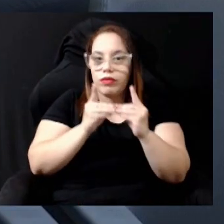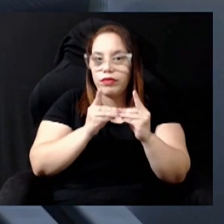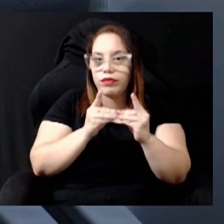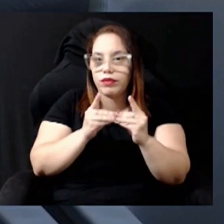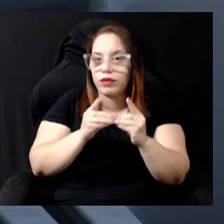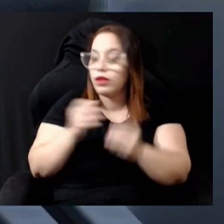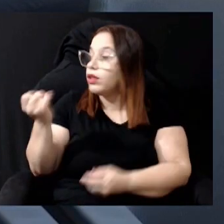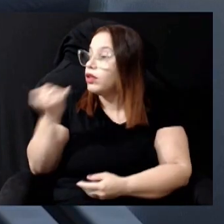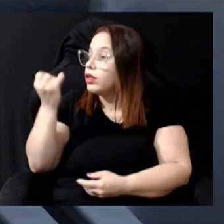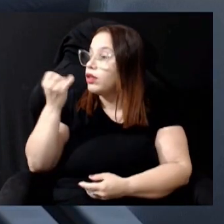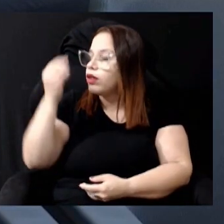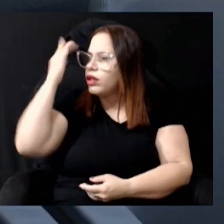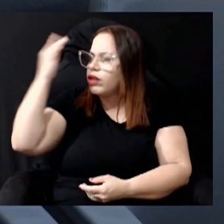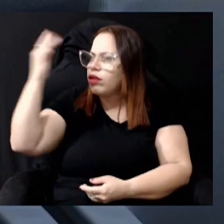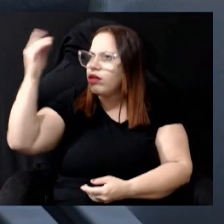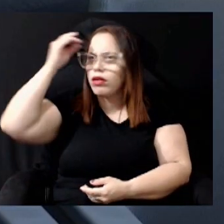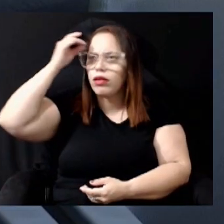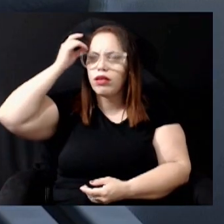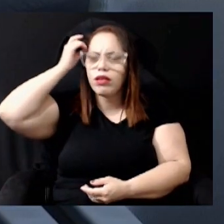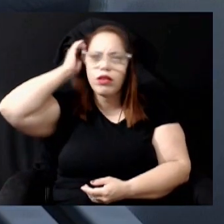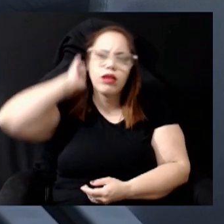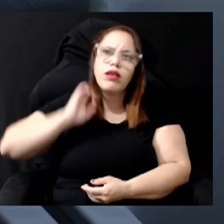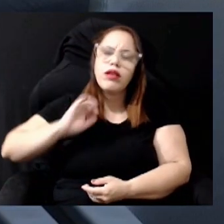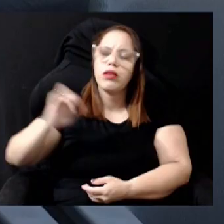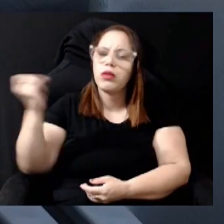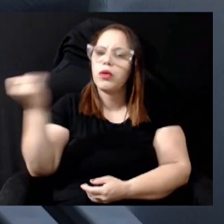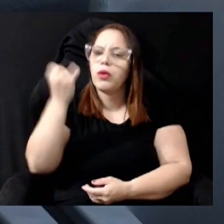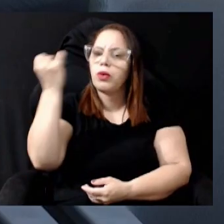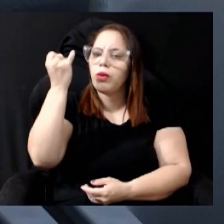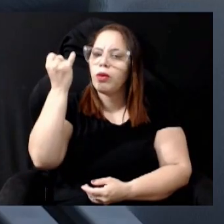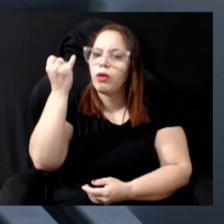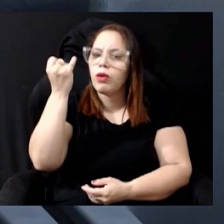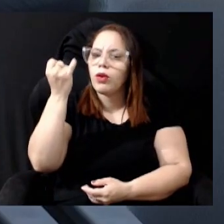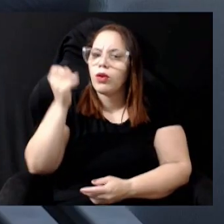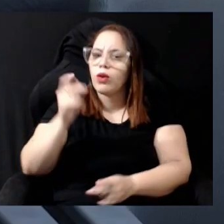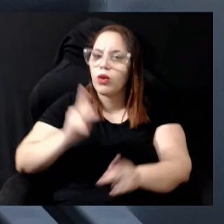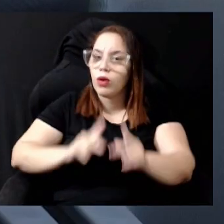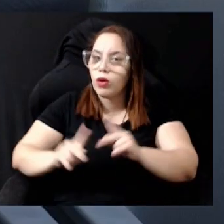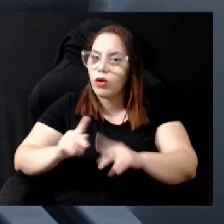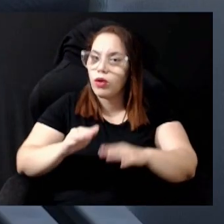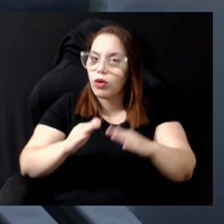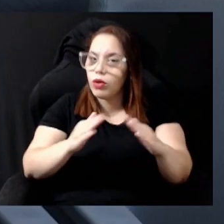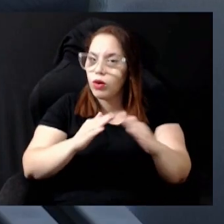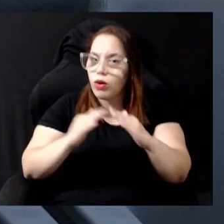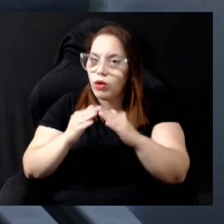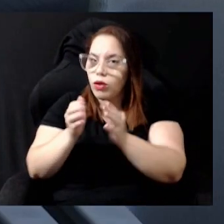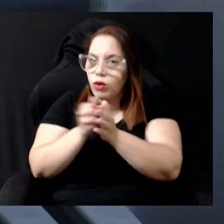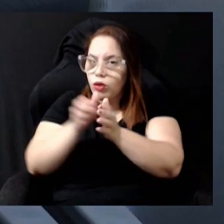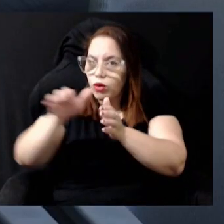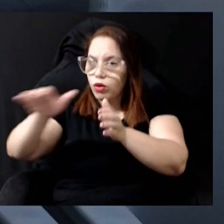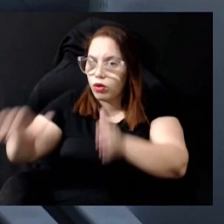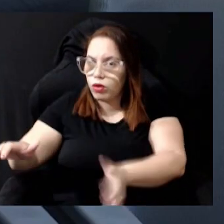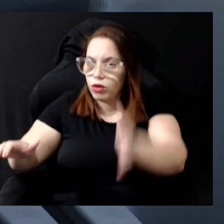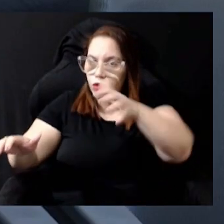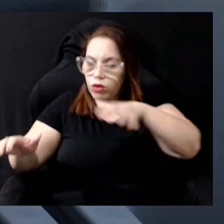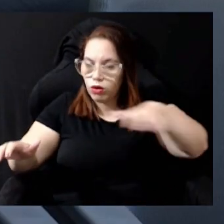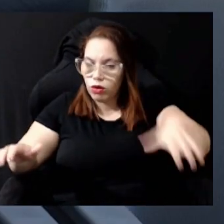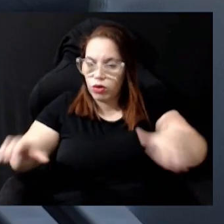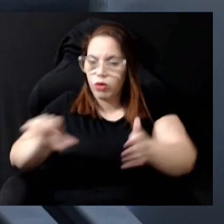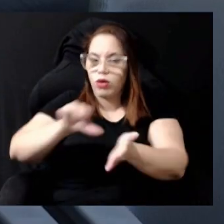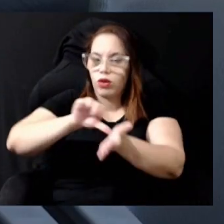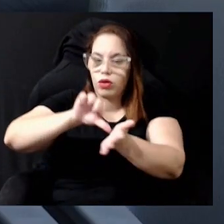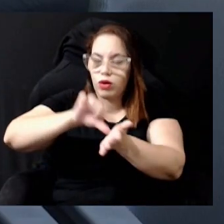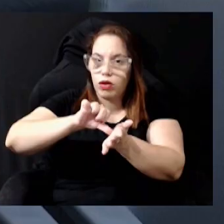que seja de extrema importância para o morador ali da região, porque dividiu, então, né, entre as unidades, Sim. né? Não